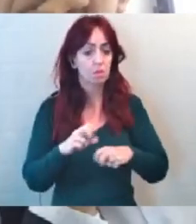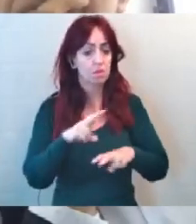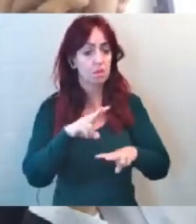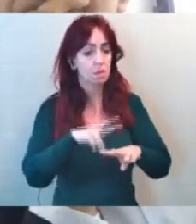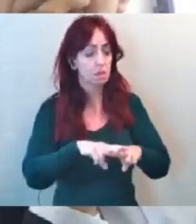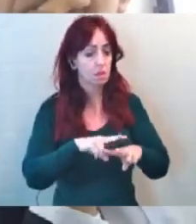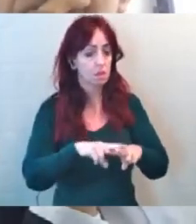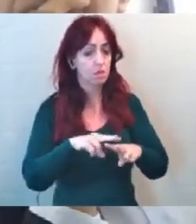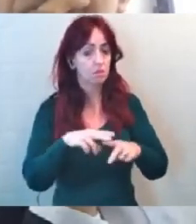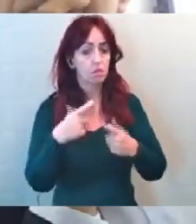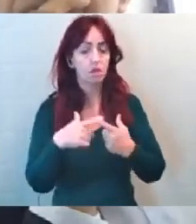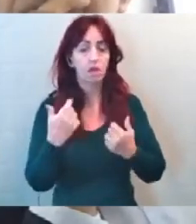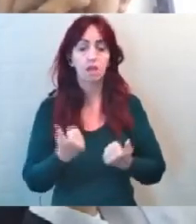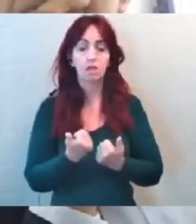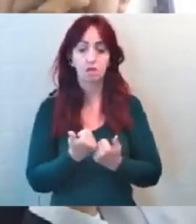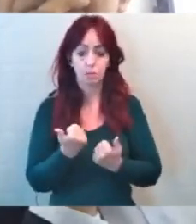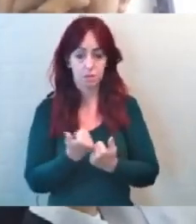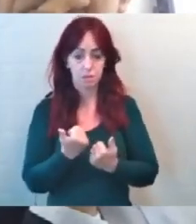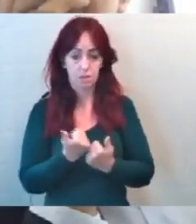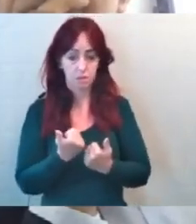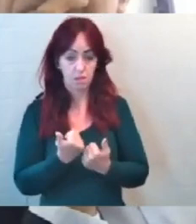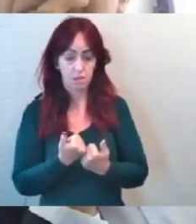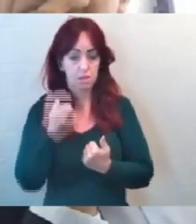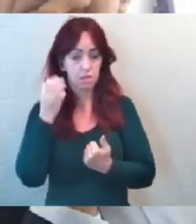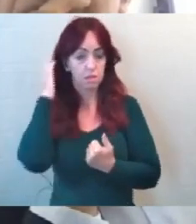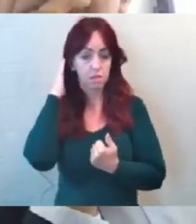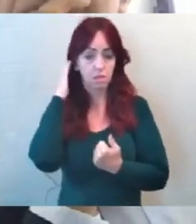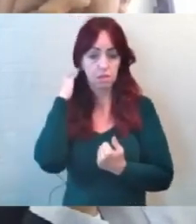porque ele é superintendente da SUMOB, e a gente está falando de um fato